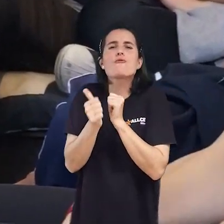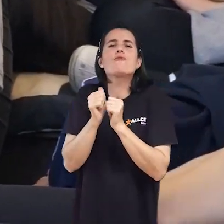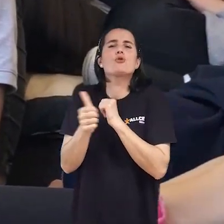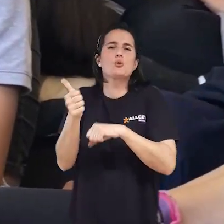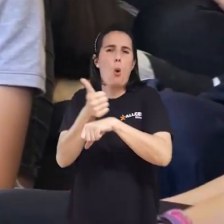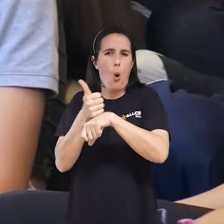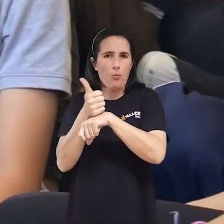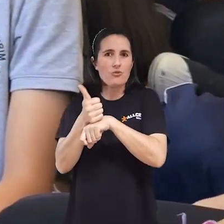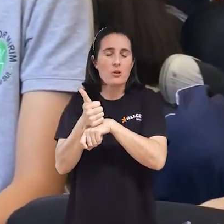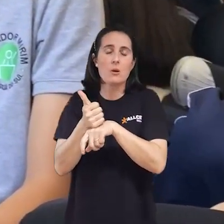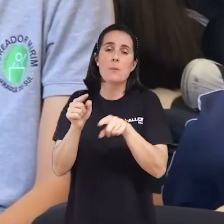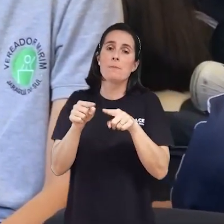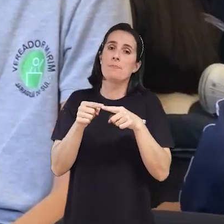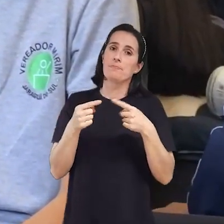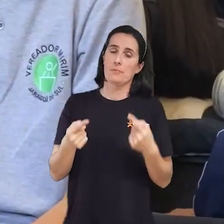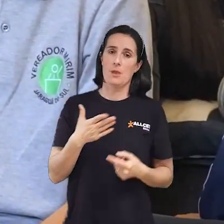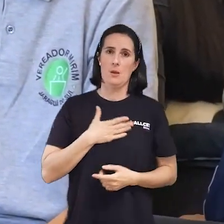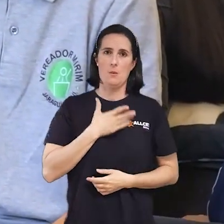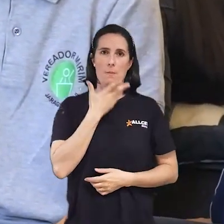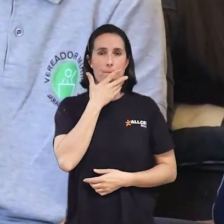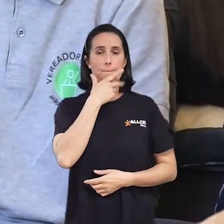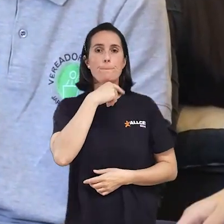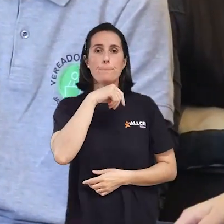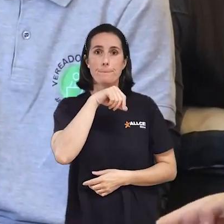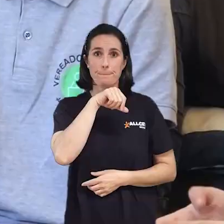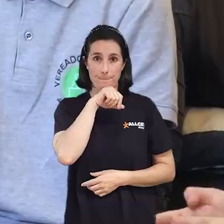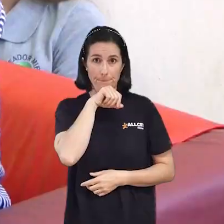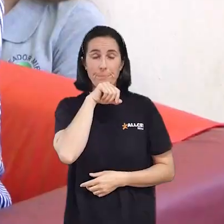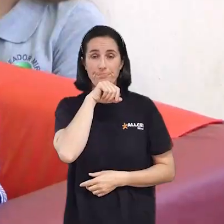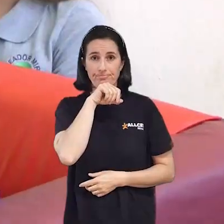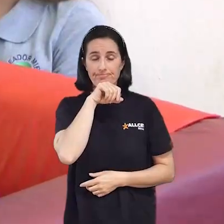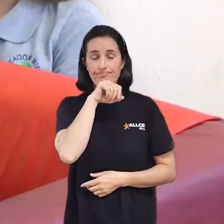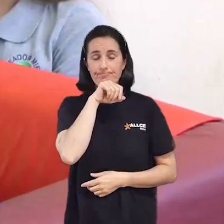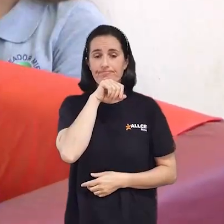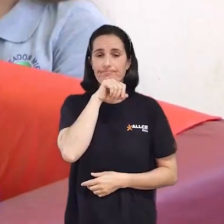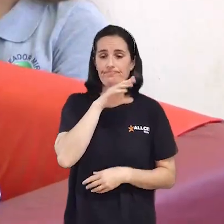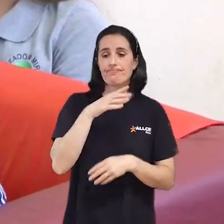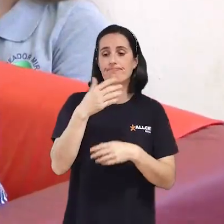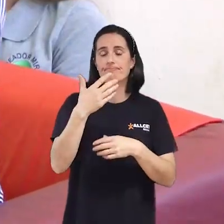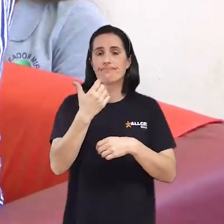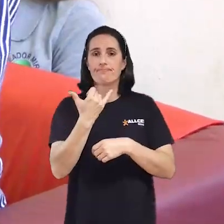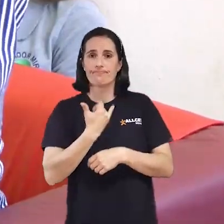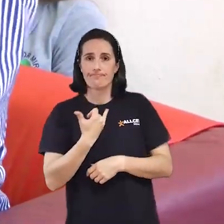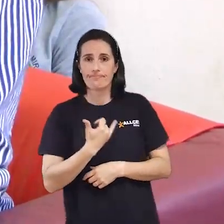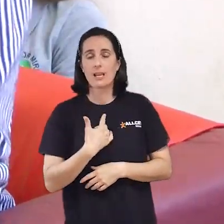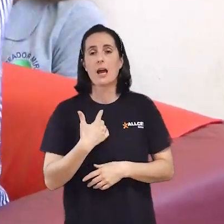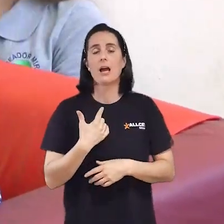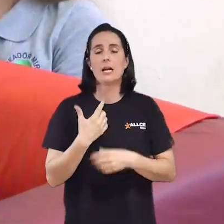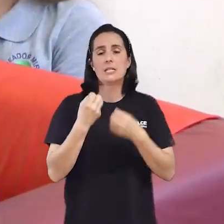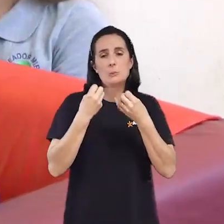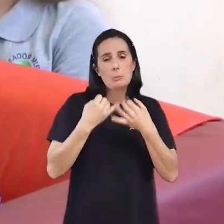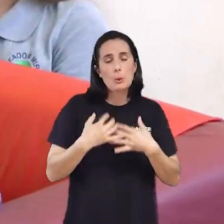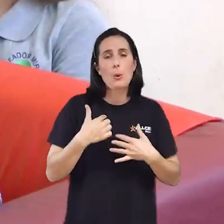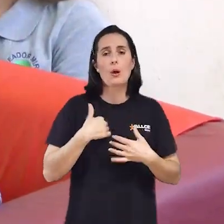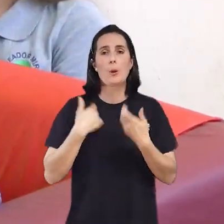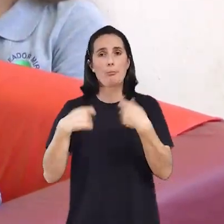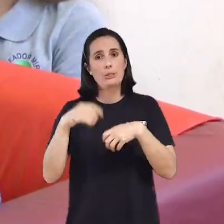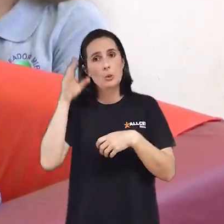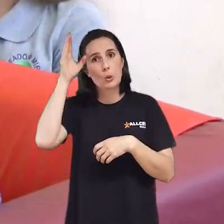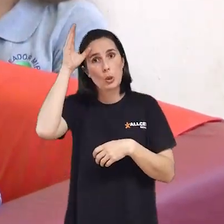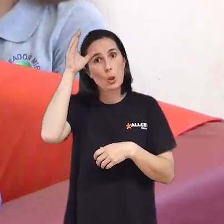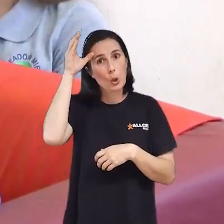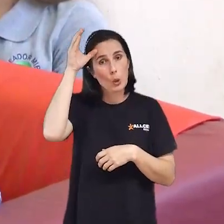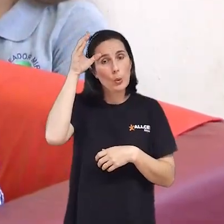ia conseguir ser o Zorro, porque eu nunca ia ter um cavalo. Aí eu desisti do Zorro. Aí eu